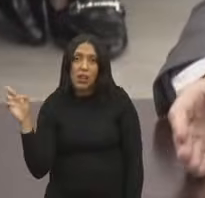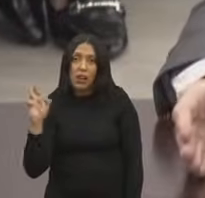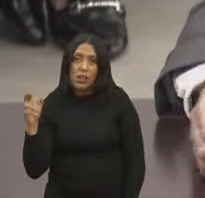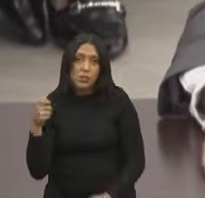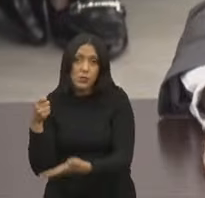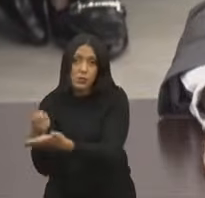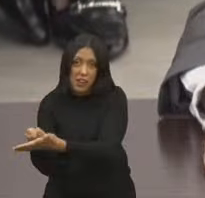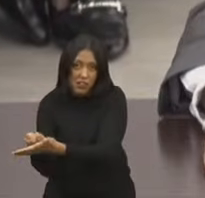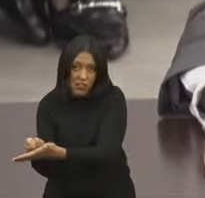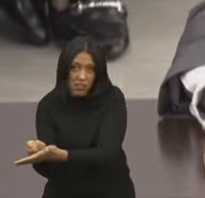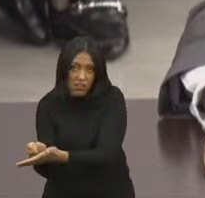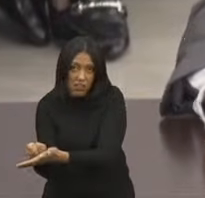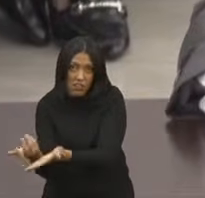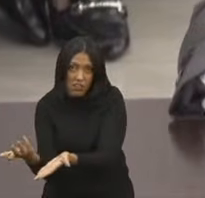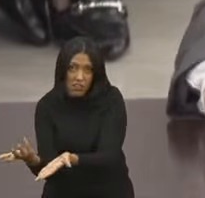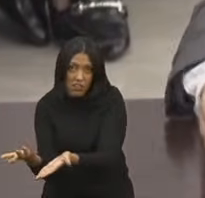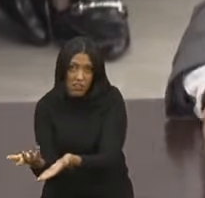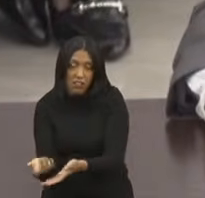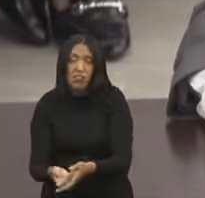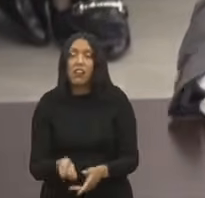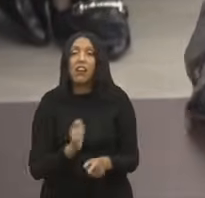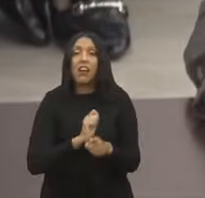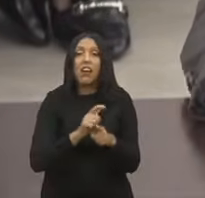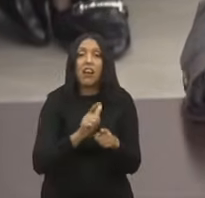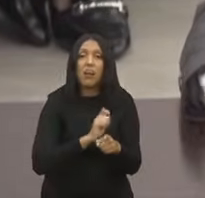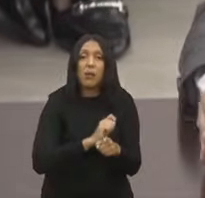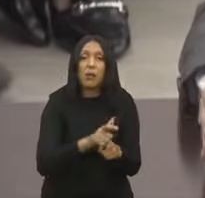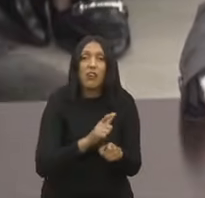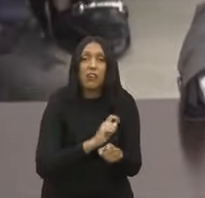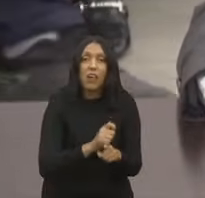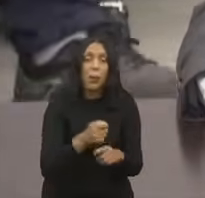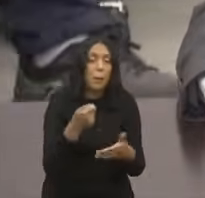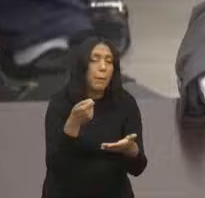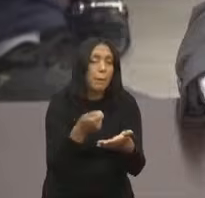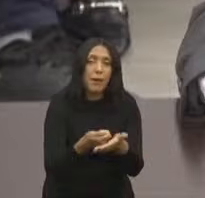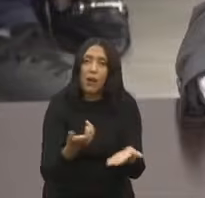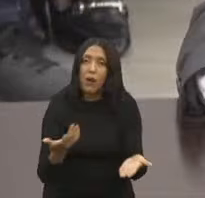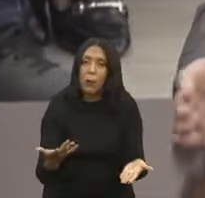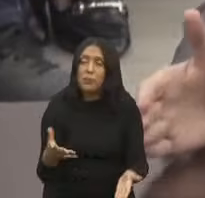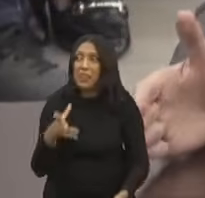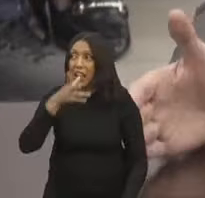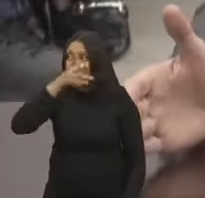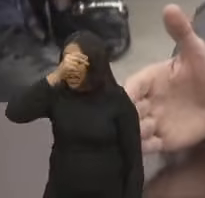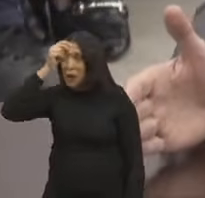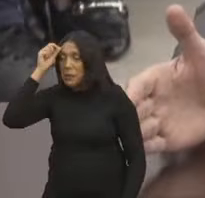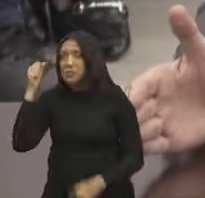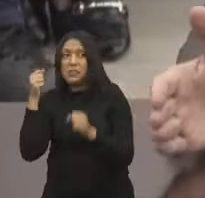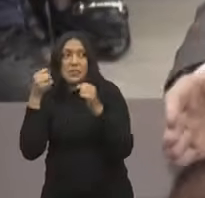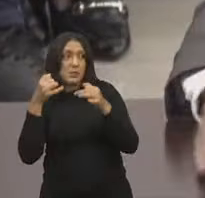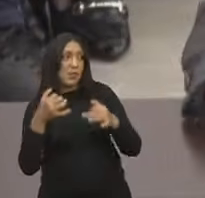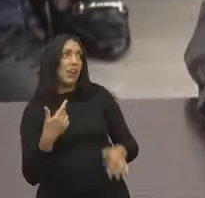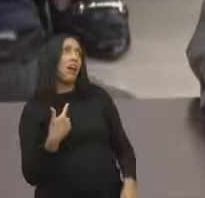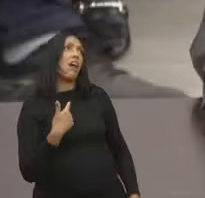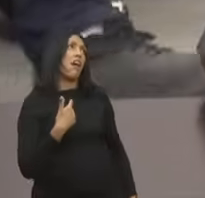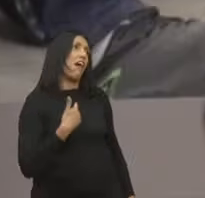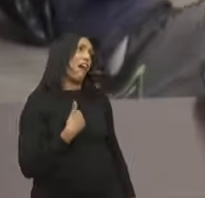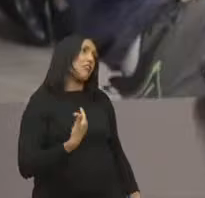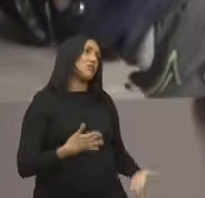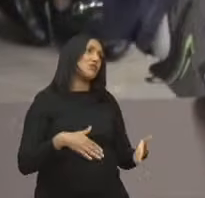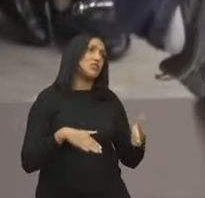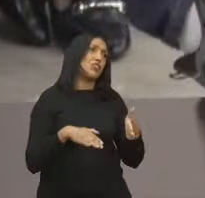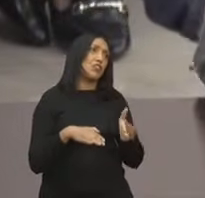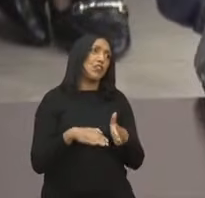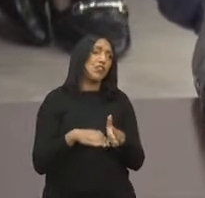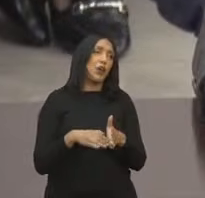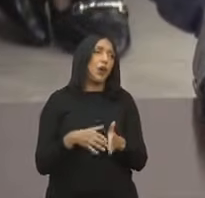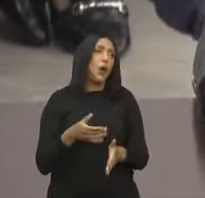dos imóveis. Aí o prefeito vem, cheguei agora. Brincar com a inteligência da